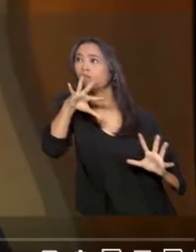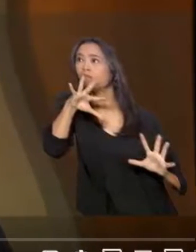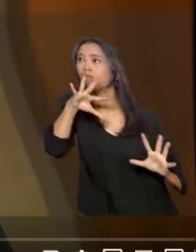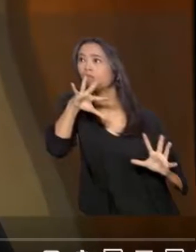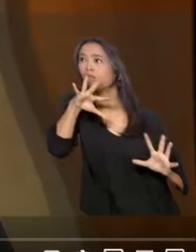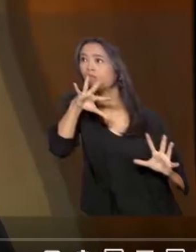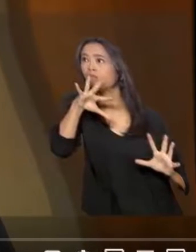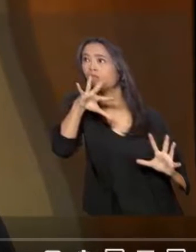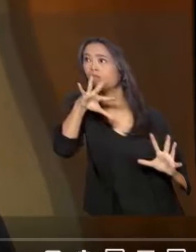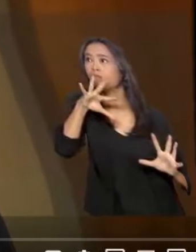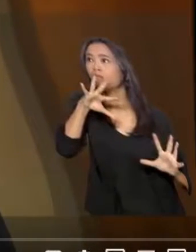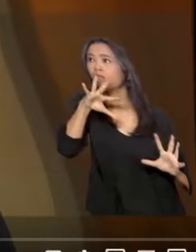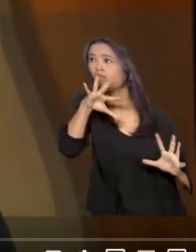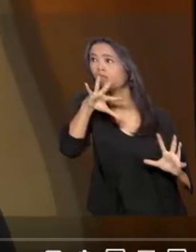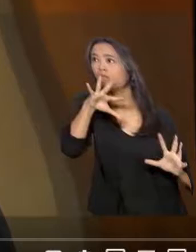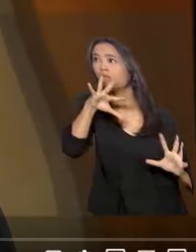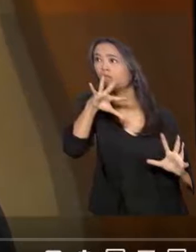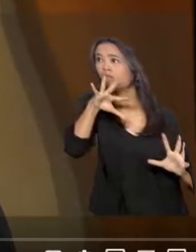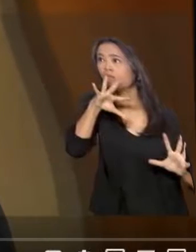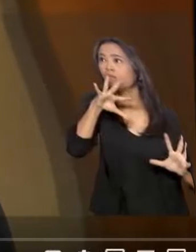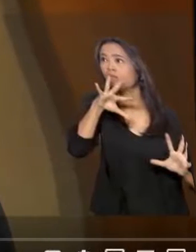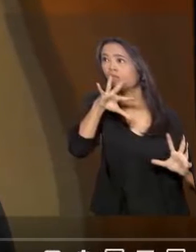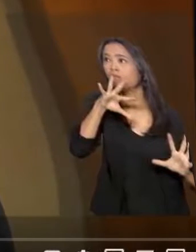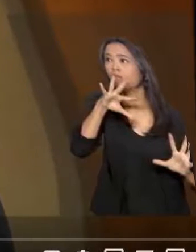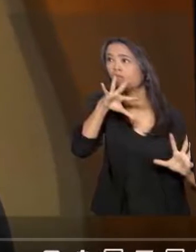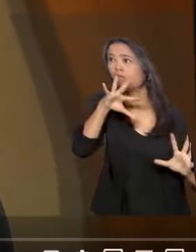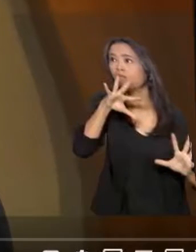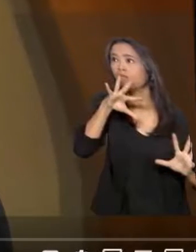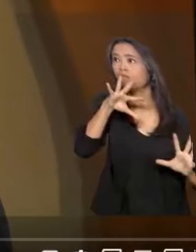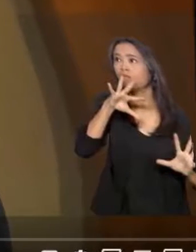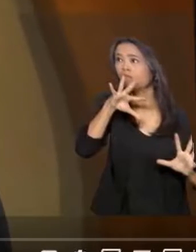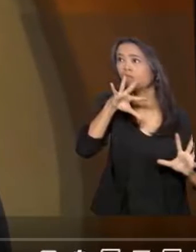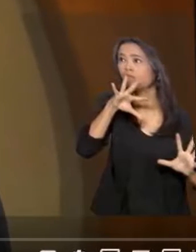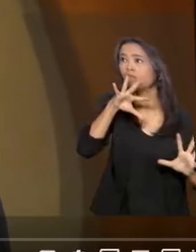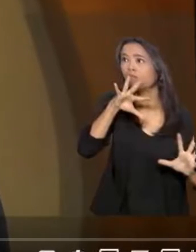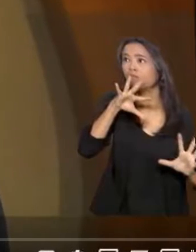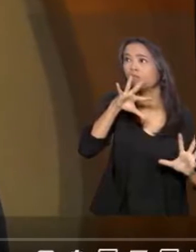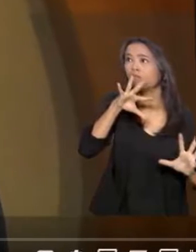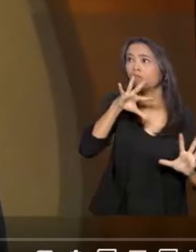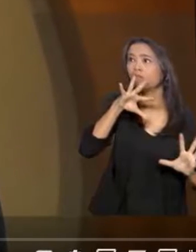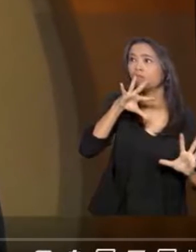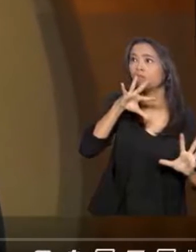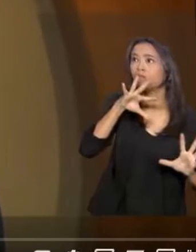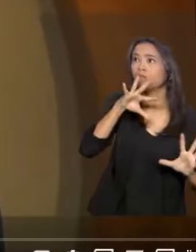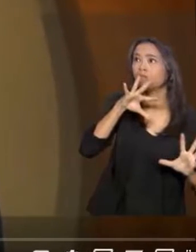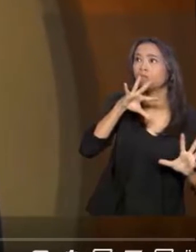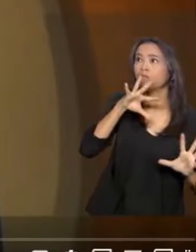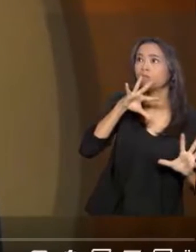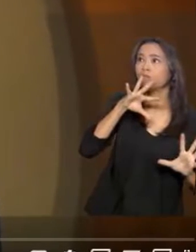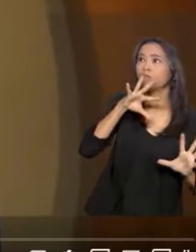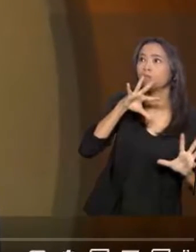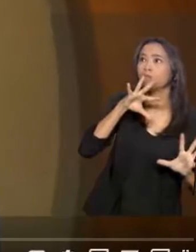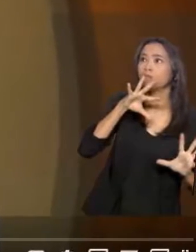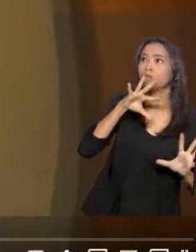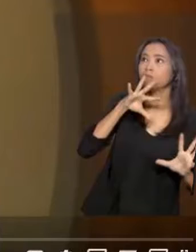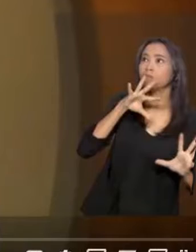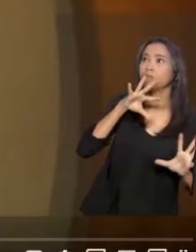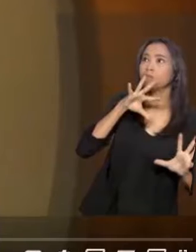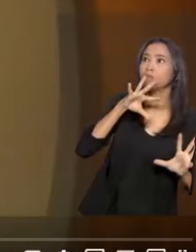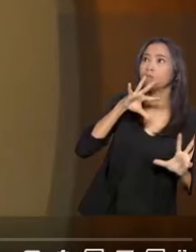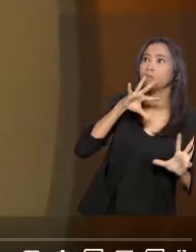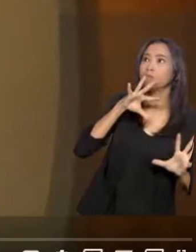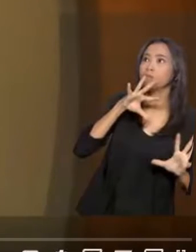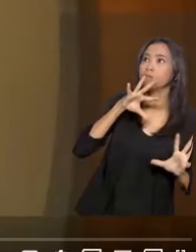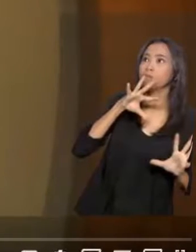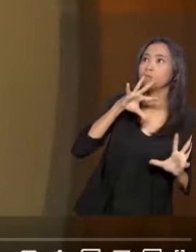países se solidarizaram com o Brasil. Ofereceram meios para combater as queimadas. Bem como se protificaram